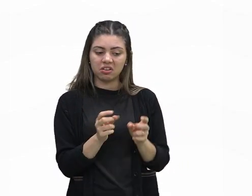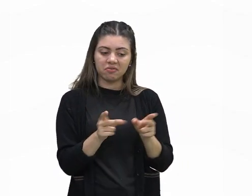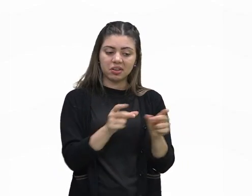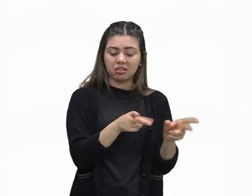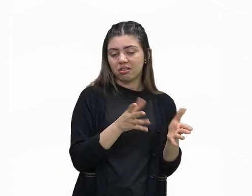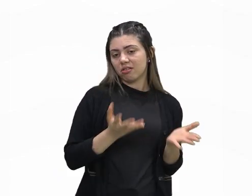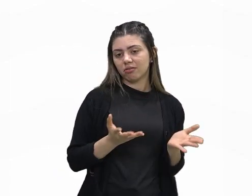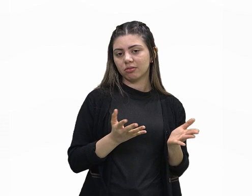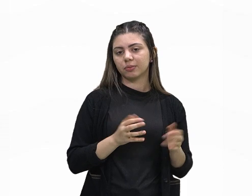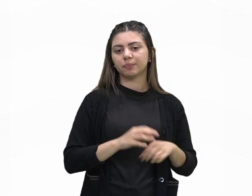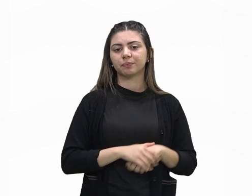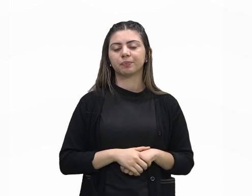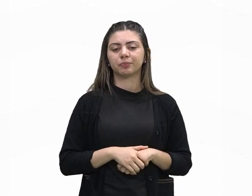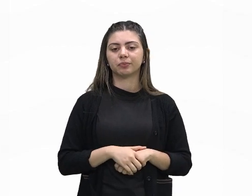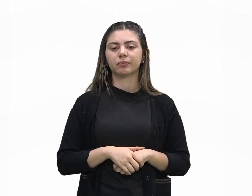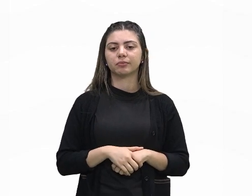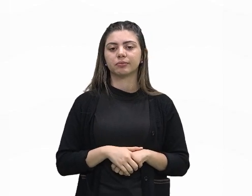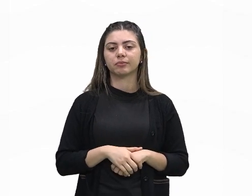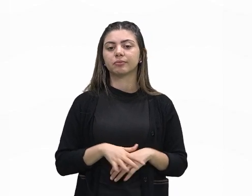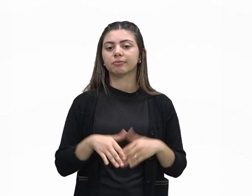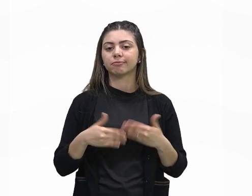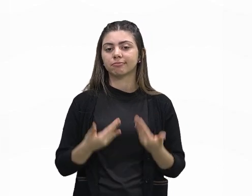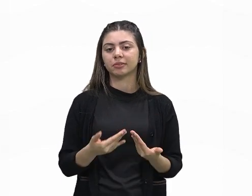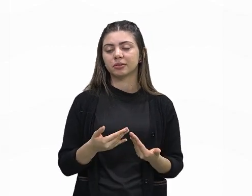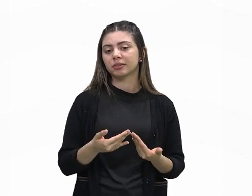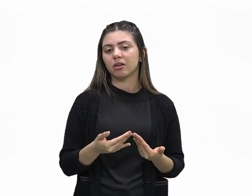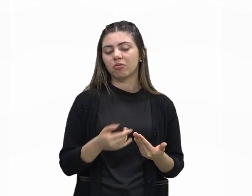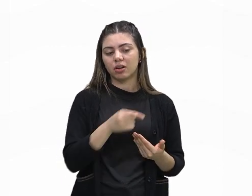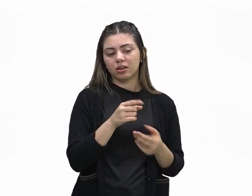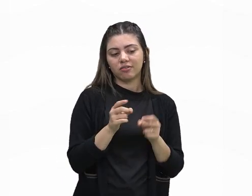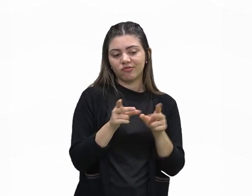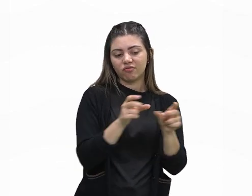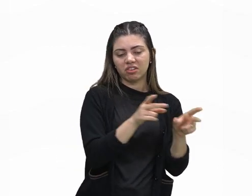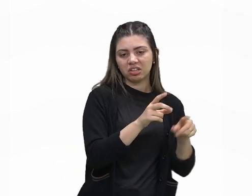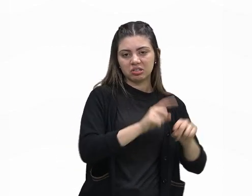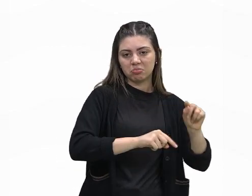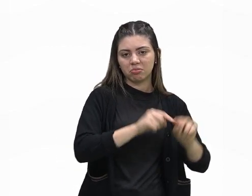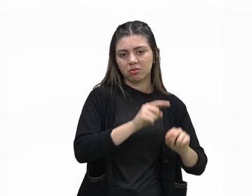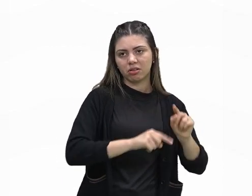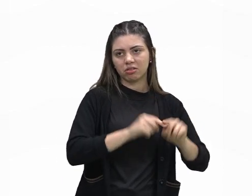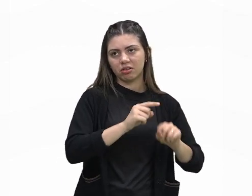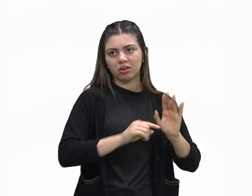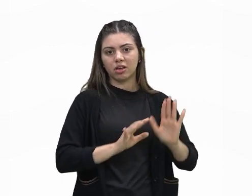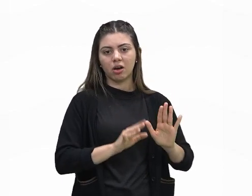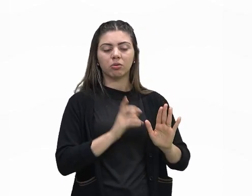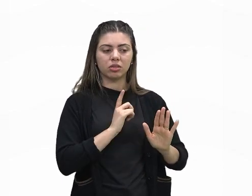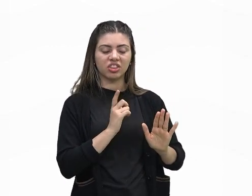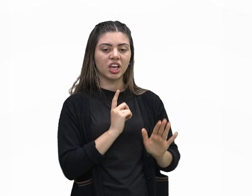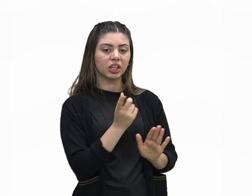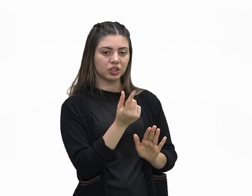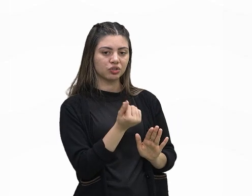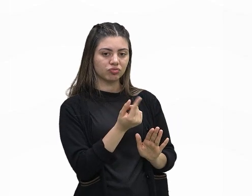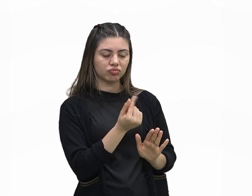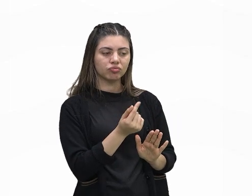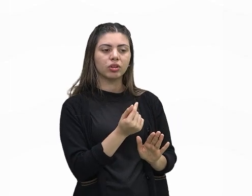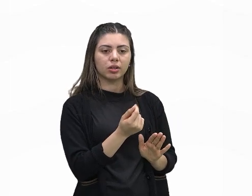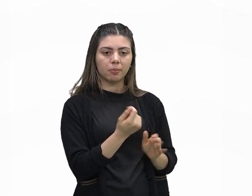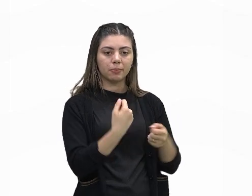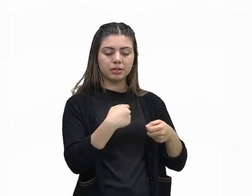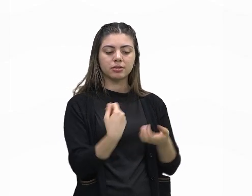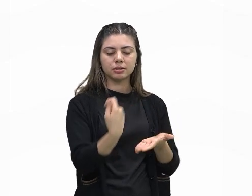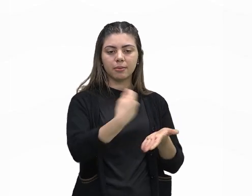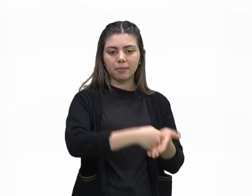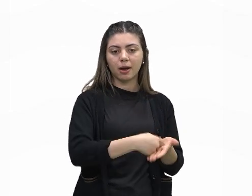lá, porque ele tá, seja que produto for, ele vende dentro de um preço, porque ele quer ter um